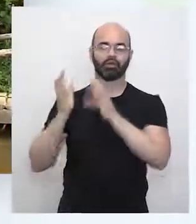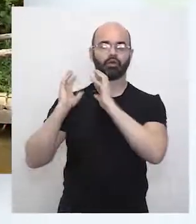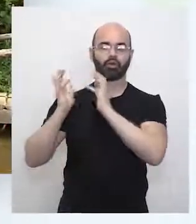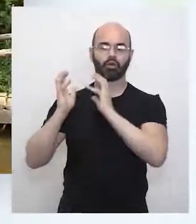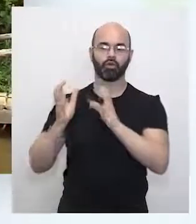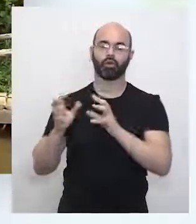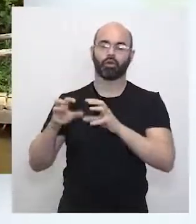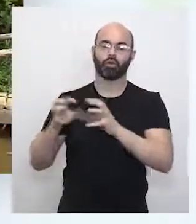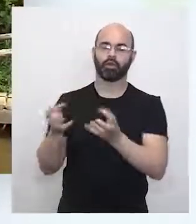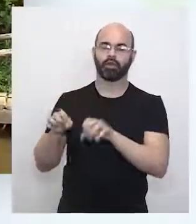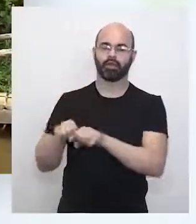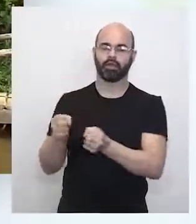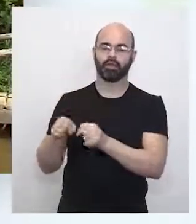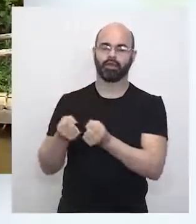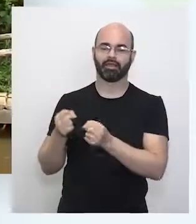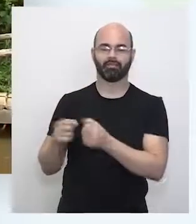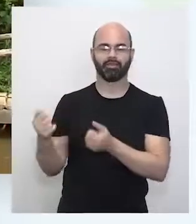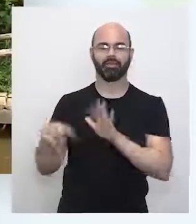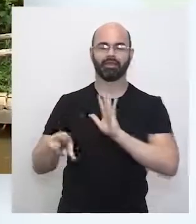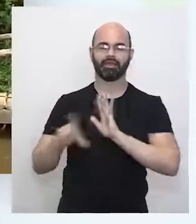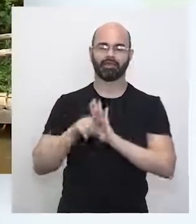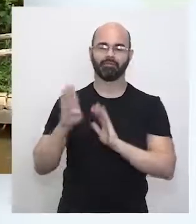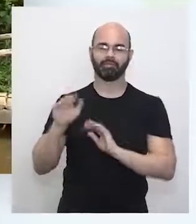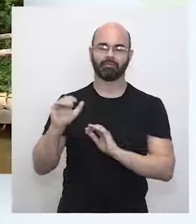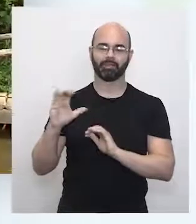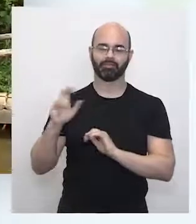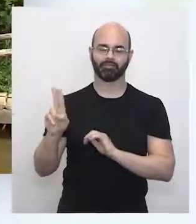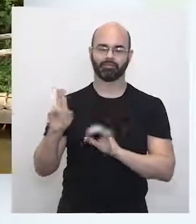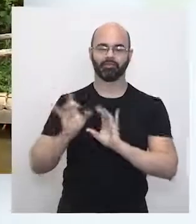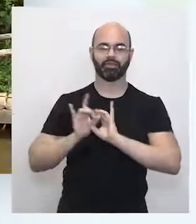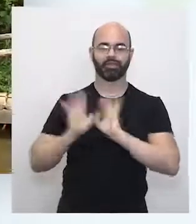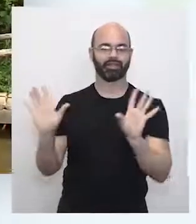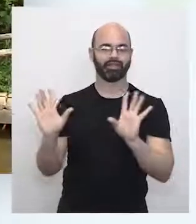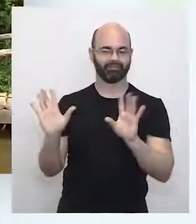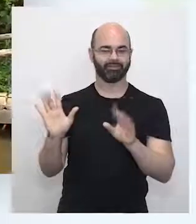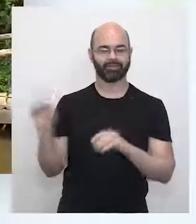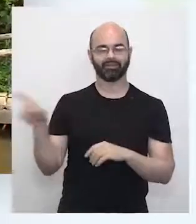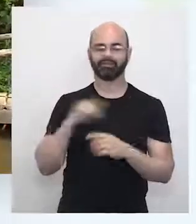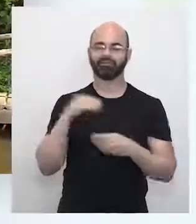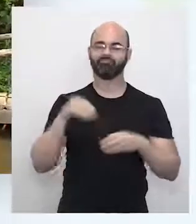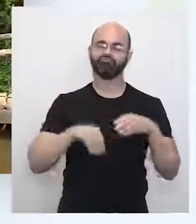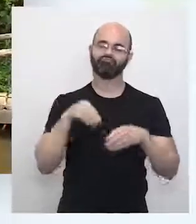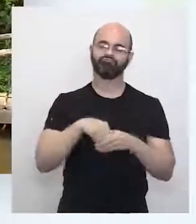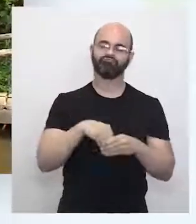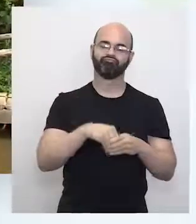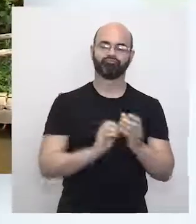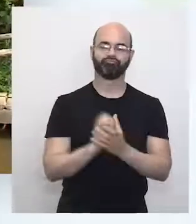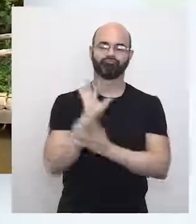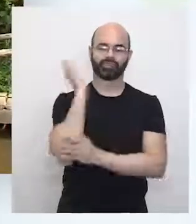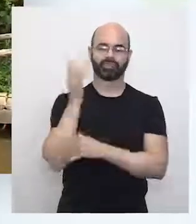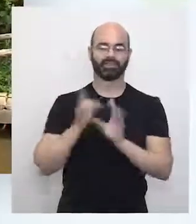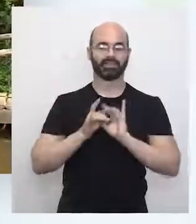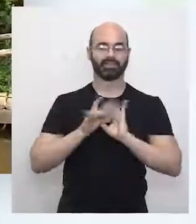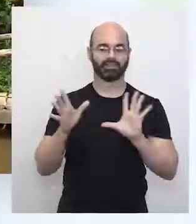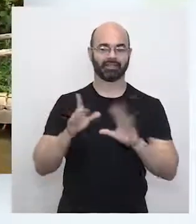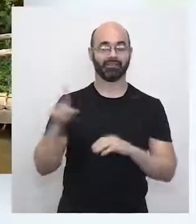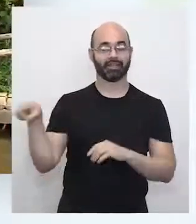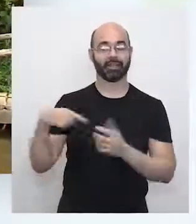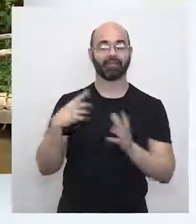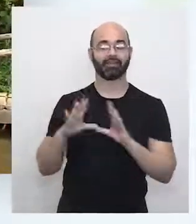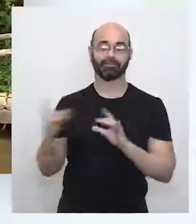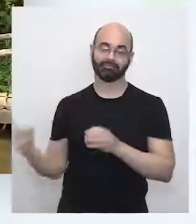pela conquista da lei do babaçu livre, que garante o livre acesso às plantações. Elas ganharam um importante